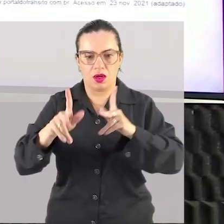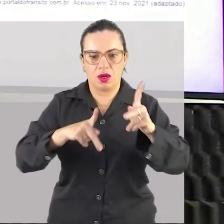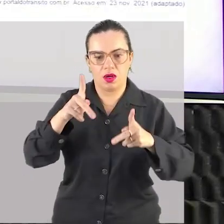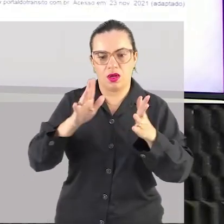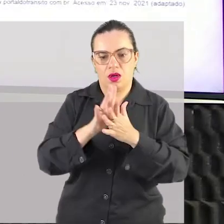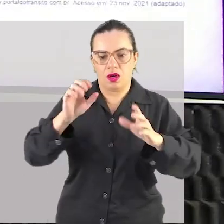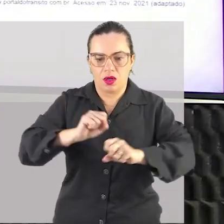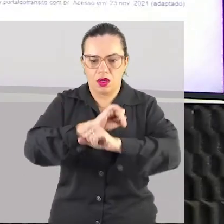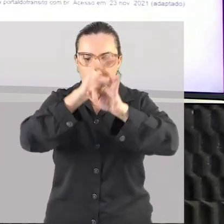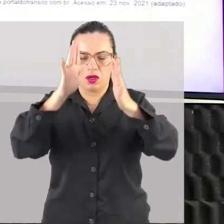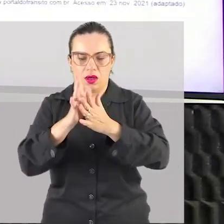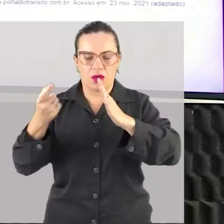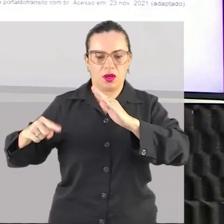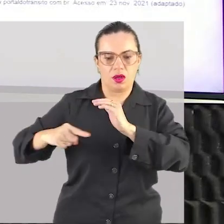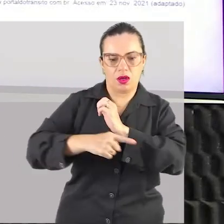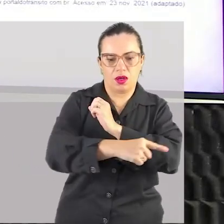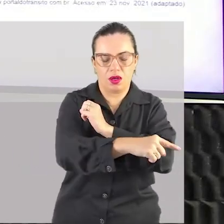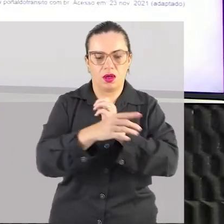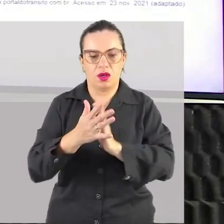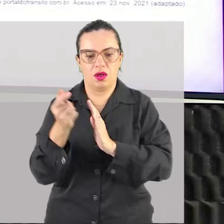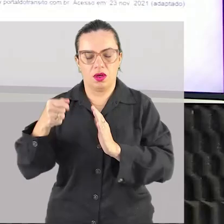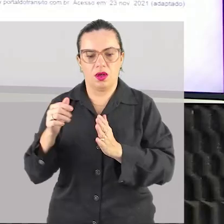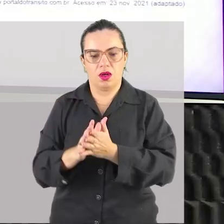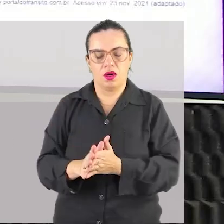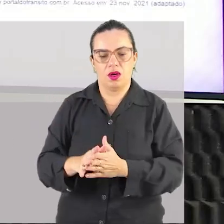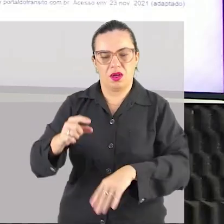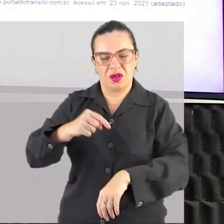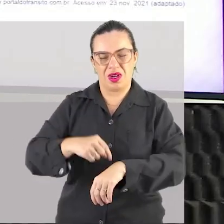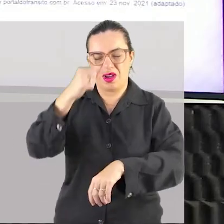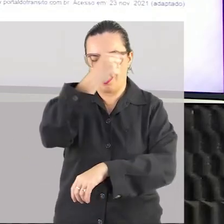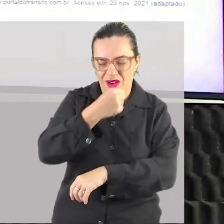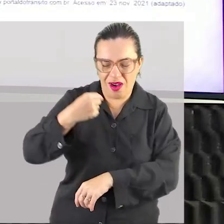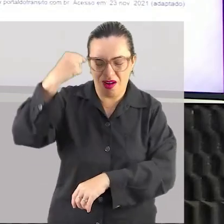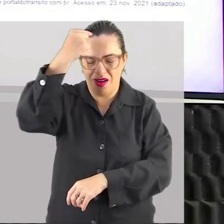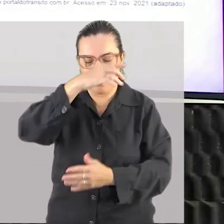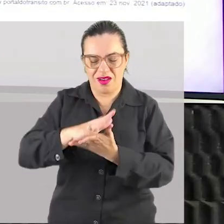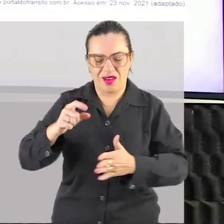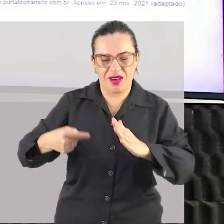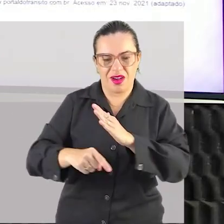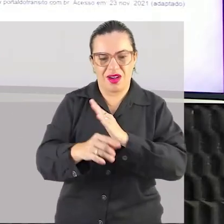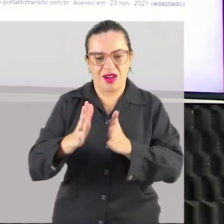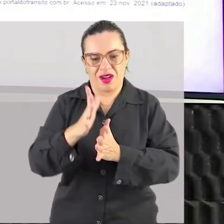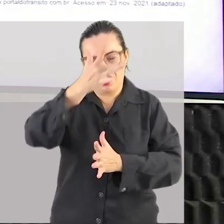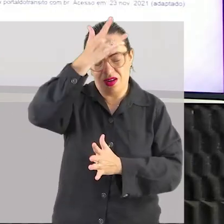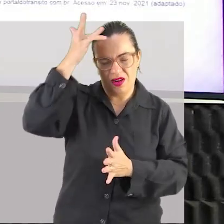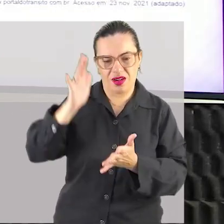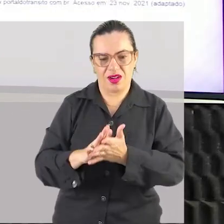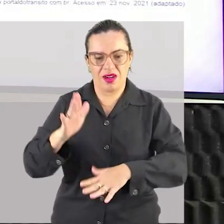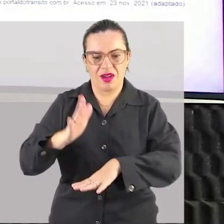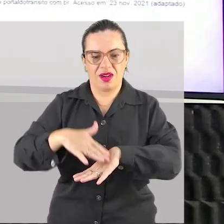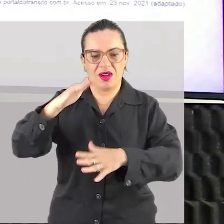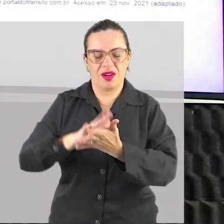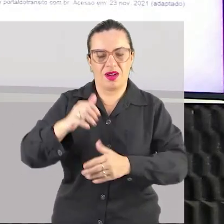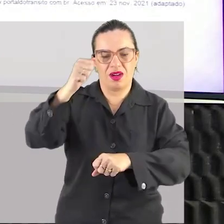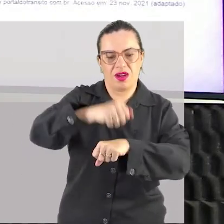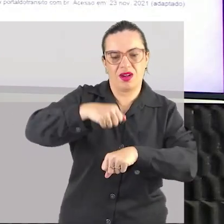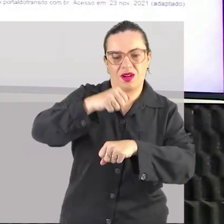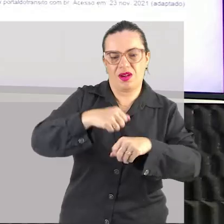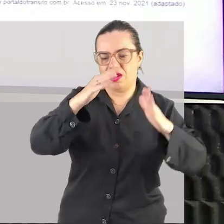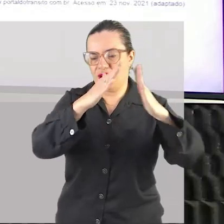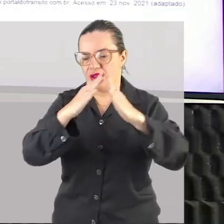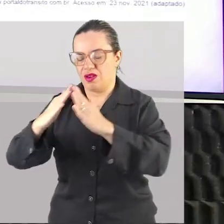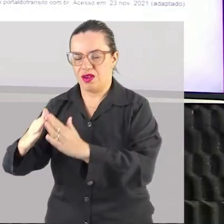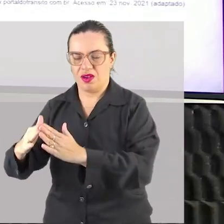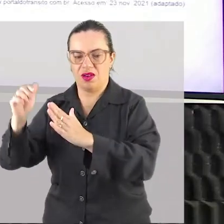fala-se dessa distância desse tempo em razão da distância as pessoas mais pobres vivem nas periferias das